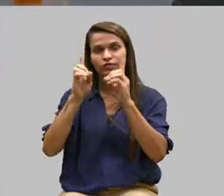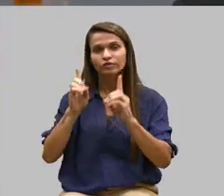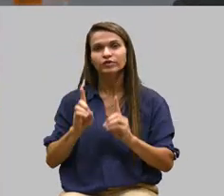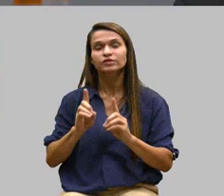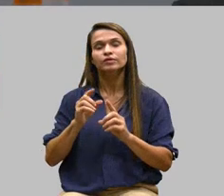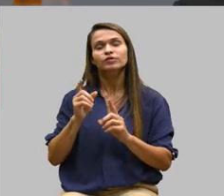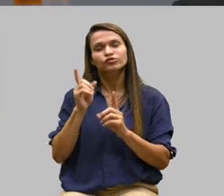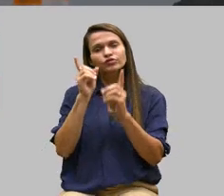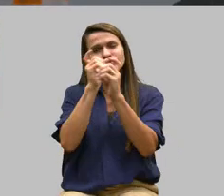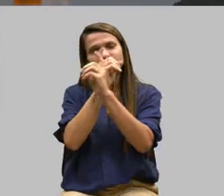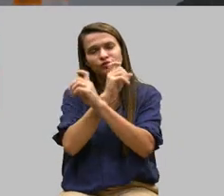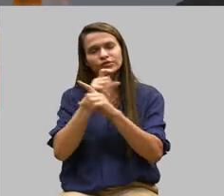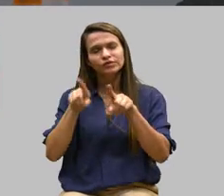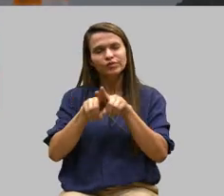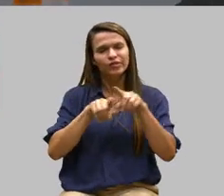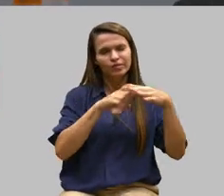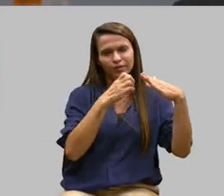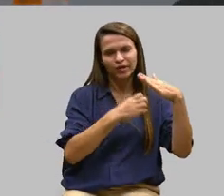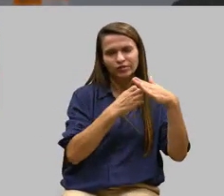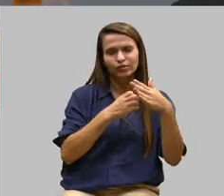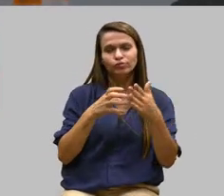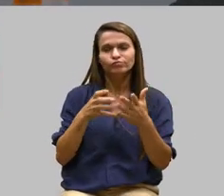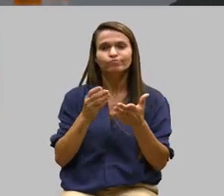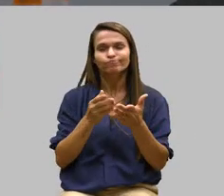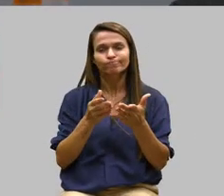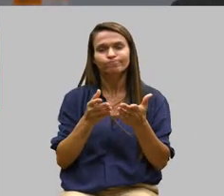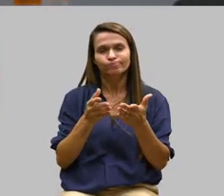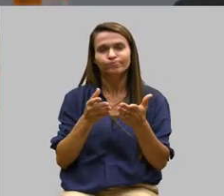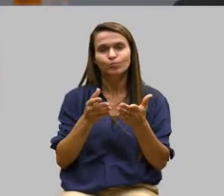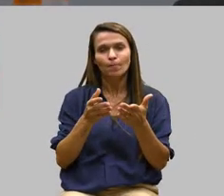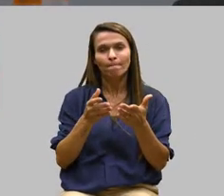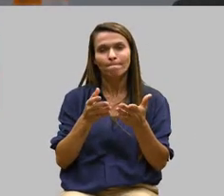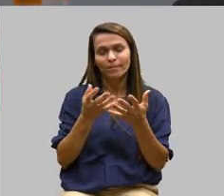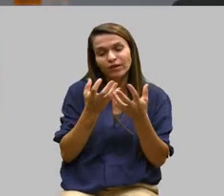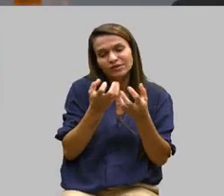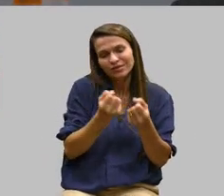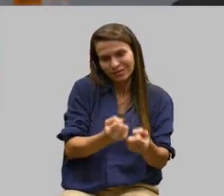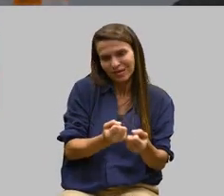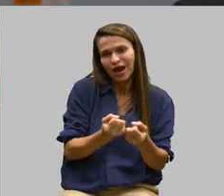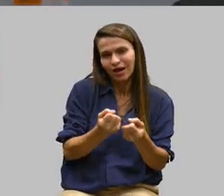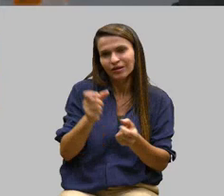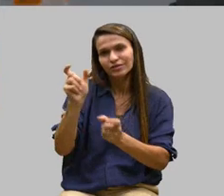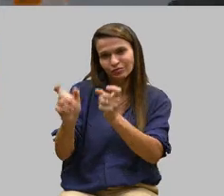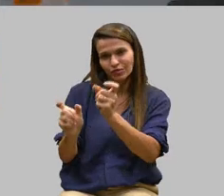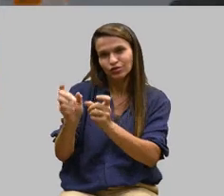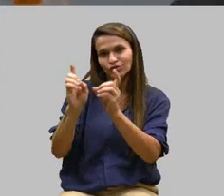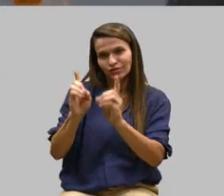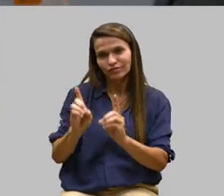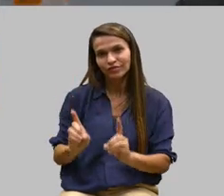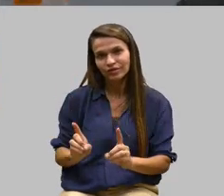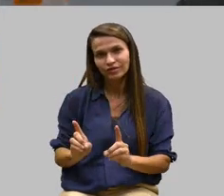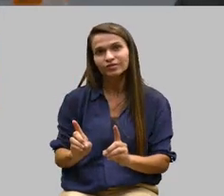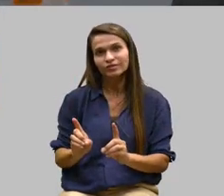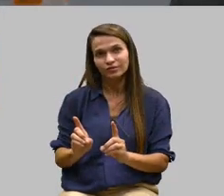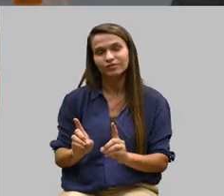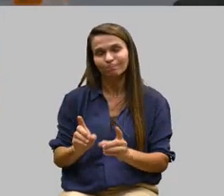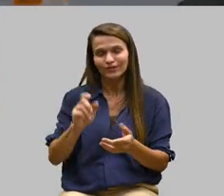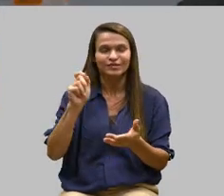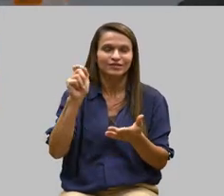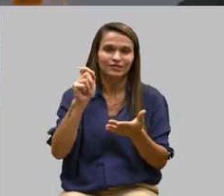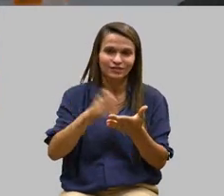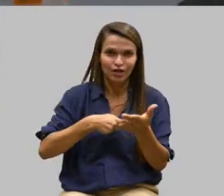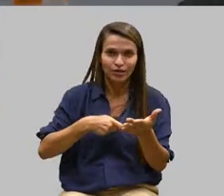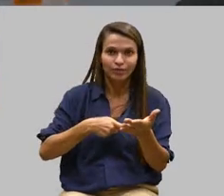dos empresários né contratarem as pessoas com deficiência e nós sabemos que existe ainda essa Cultura né